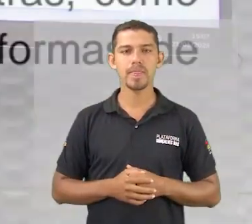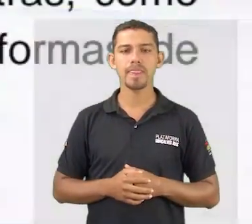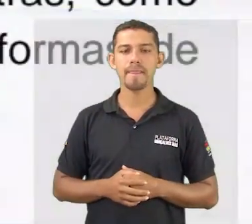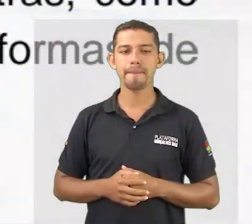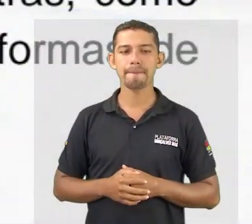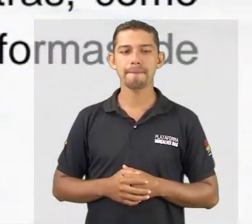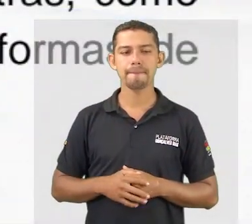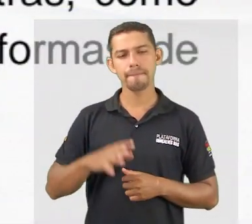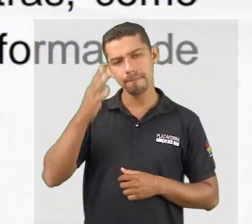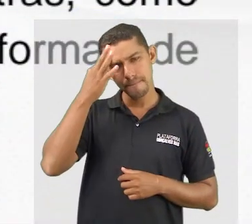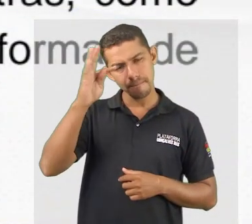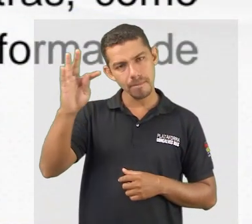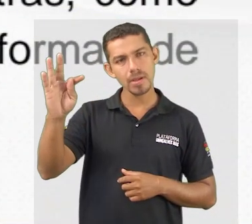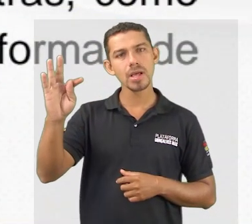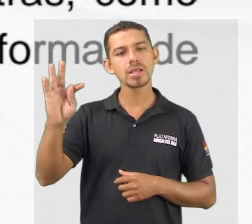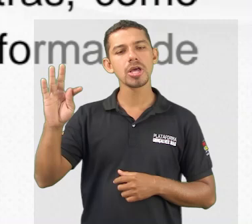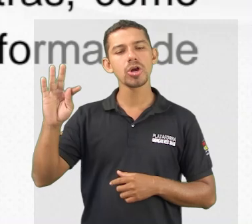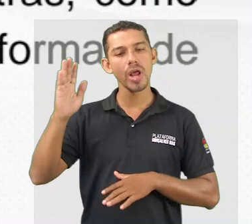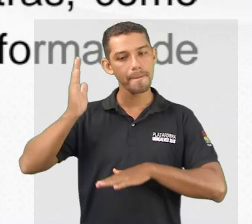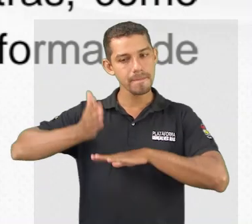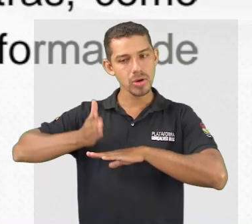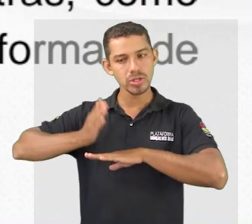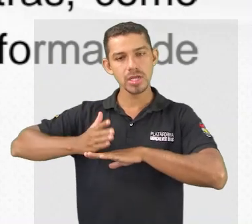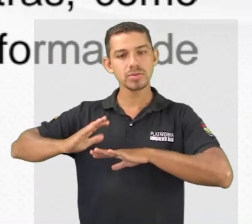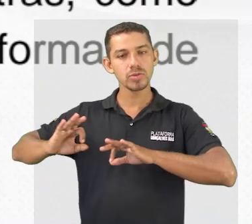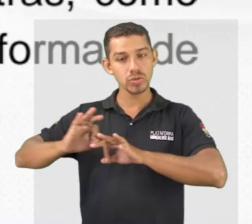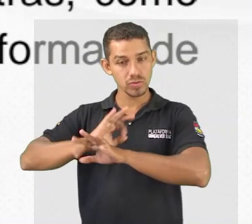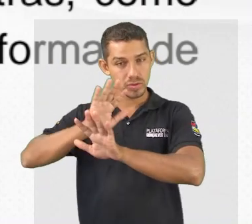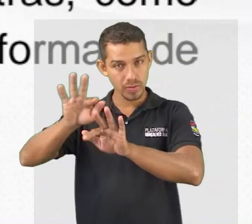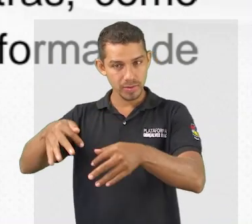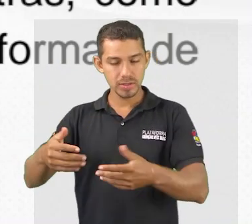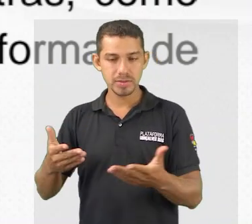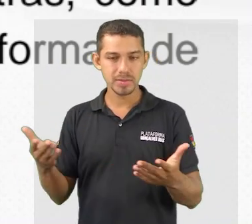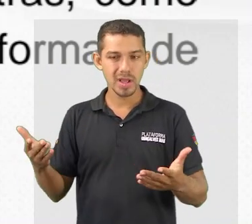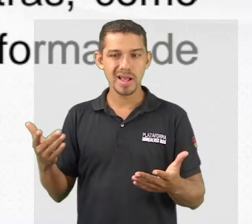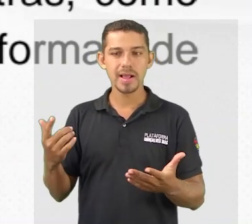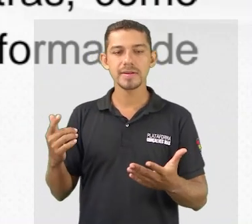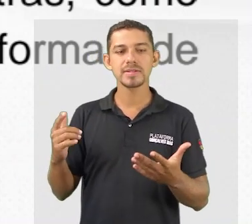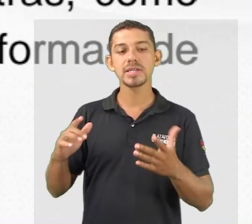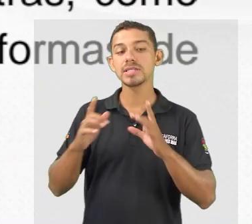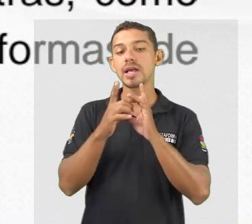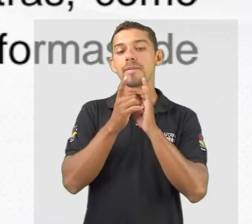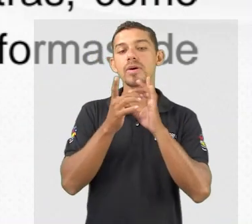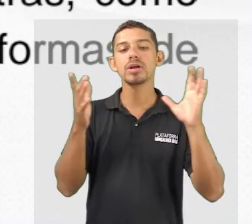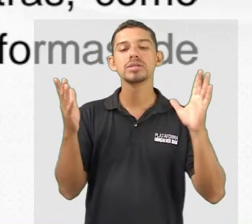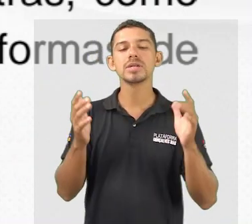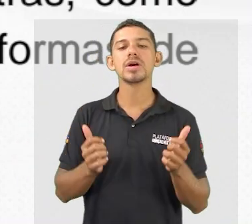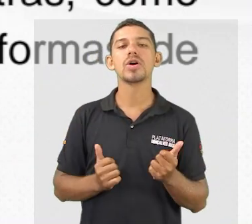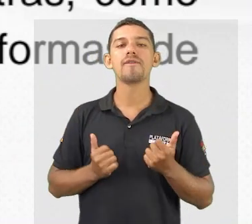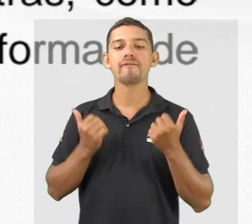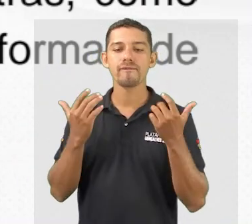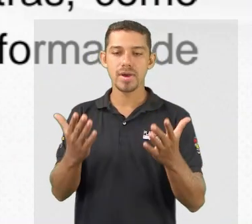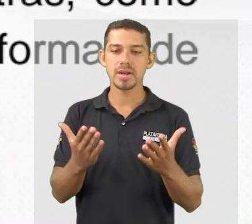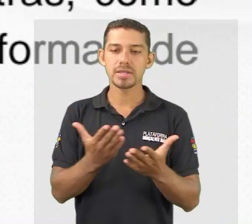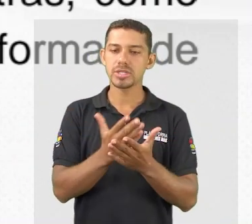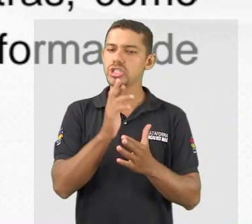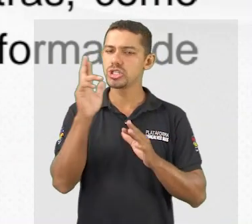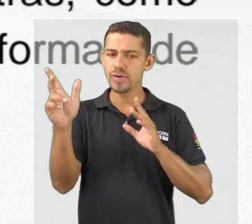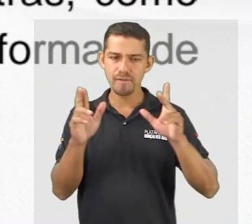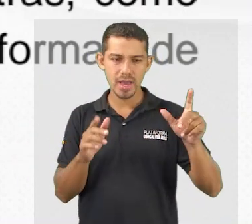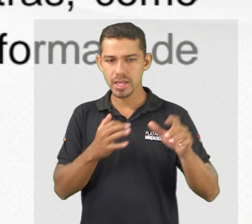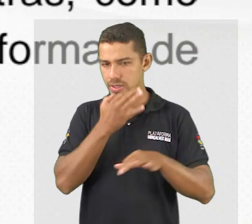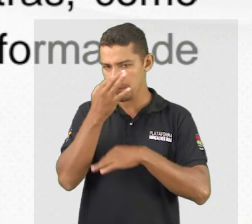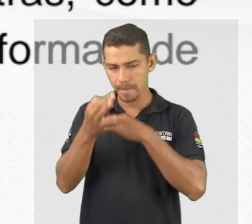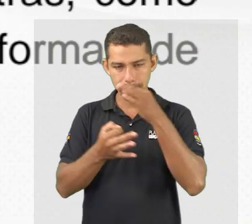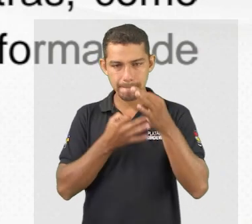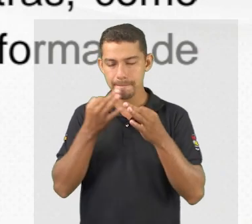As teorias modernas, né, já nos encaminhando para os finalmente, né, e contemporâneas sobre a democracia oferecem diferentes